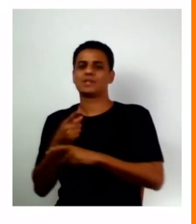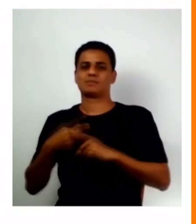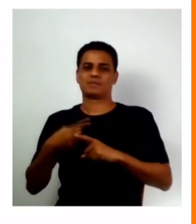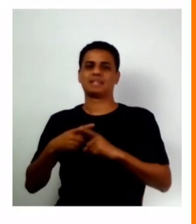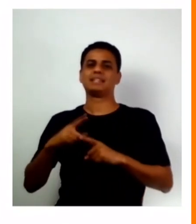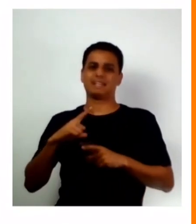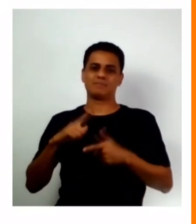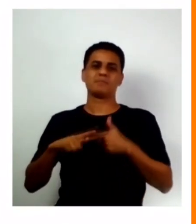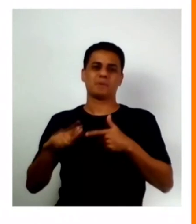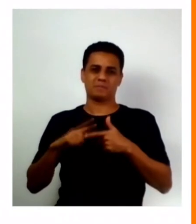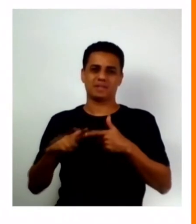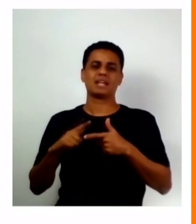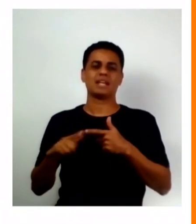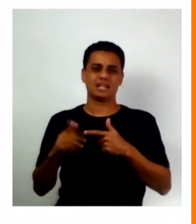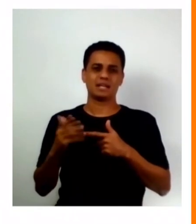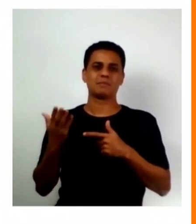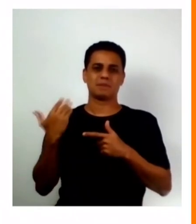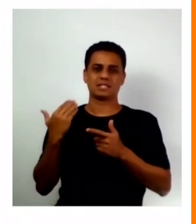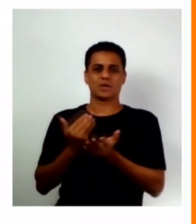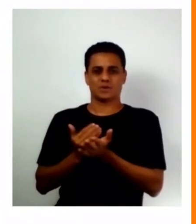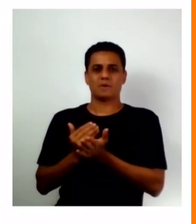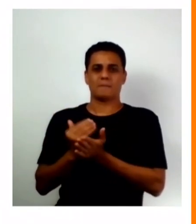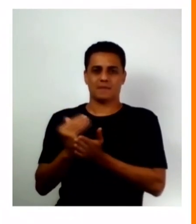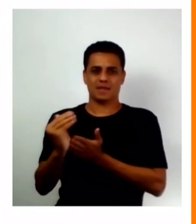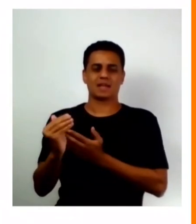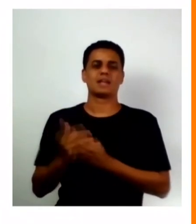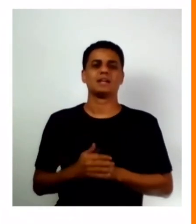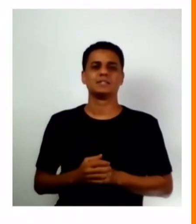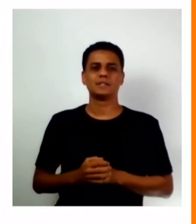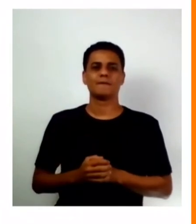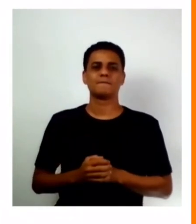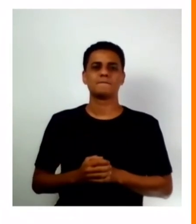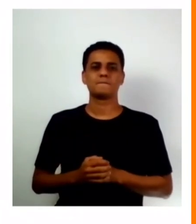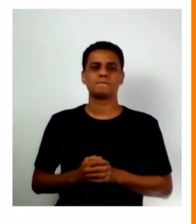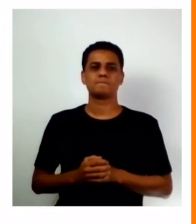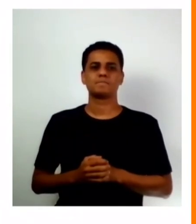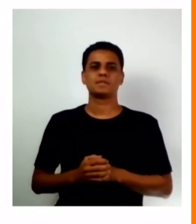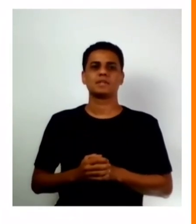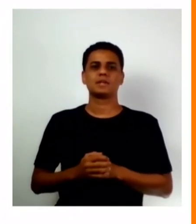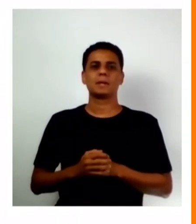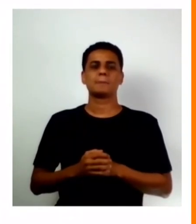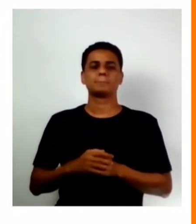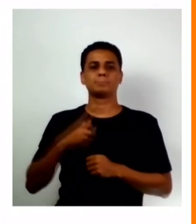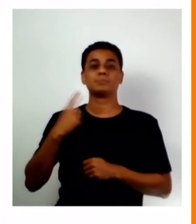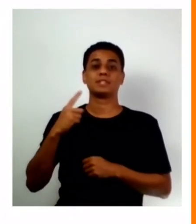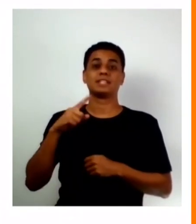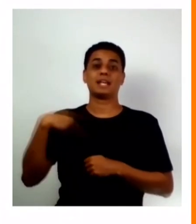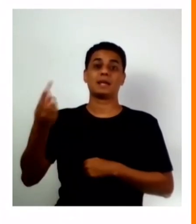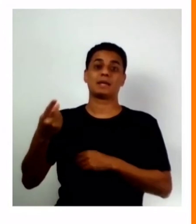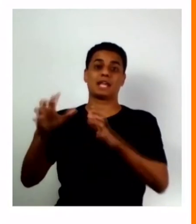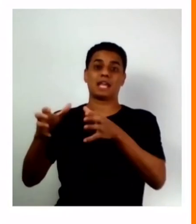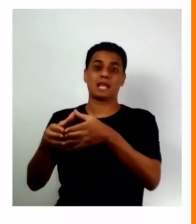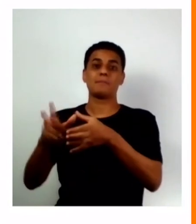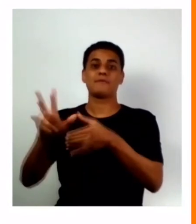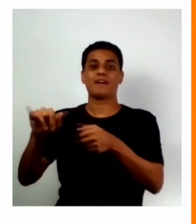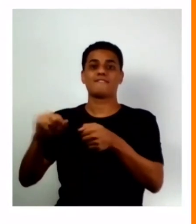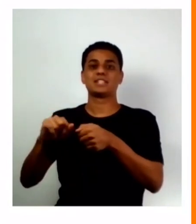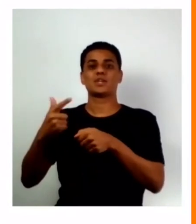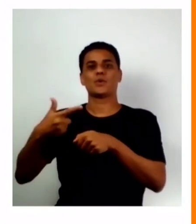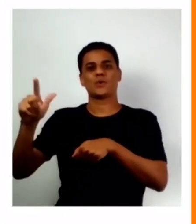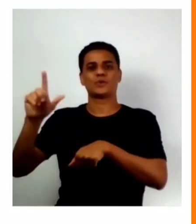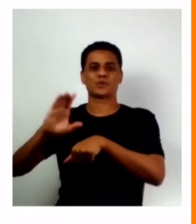pessoal da técnica tem que fazer outra transmissão também, que é um curso do